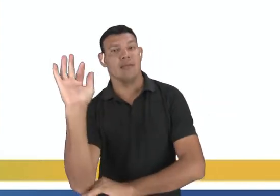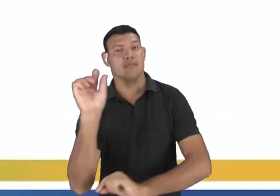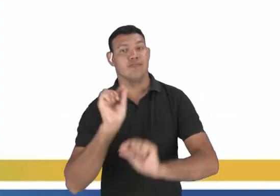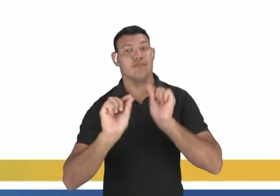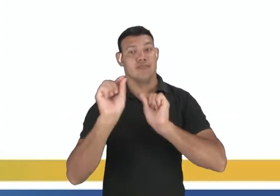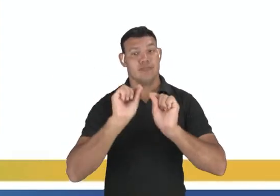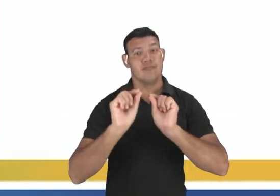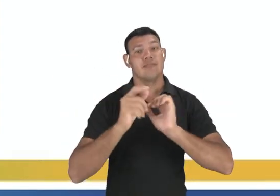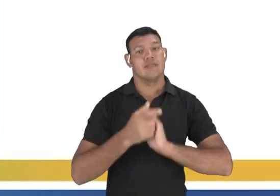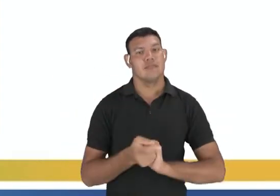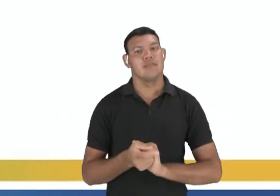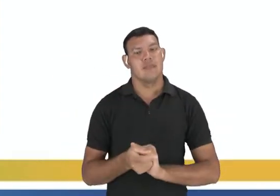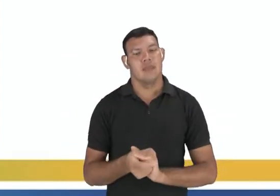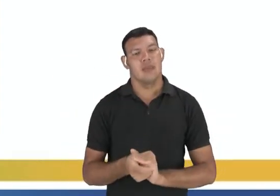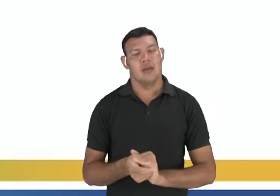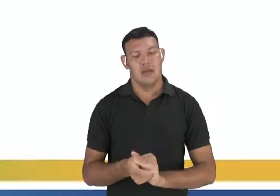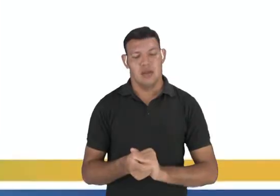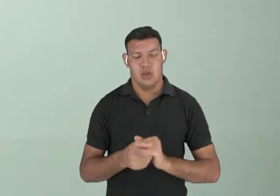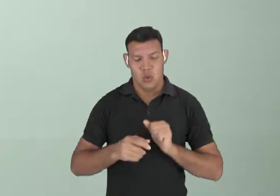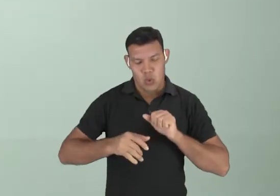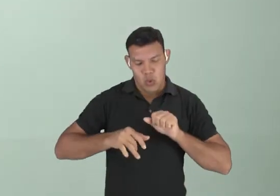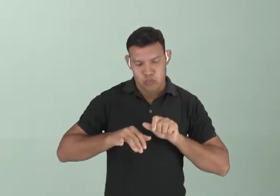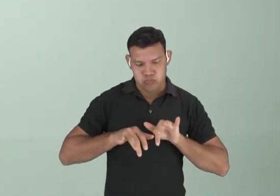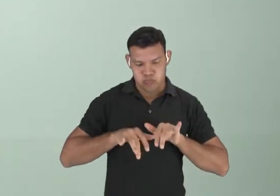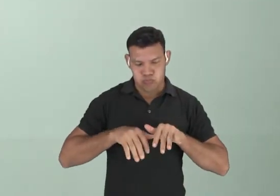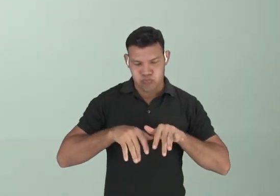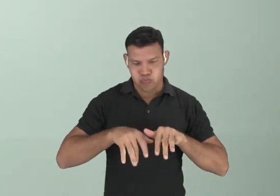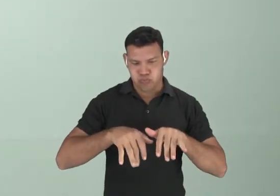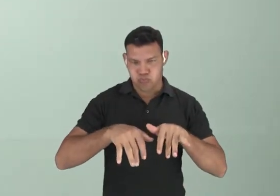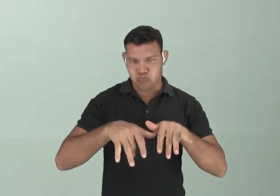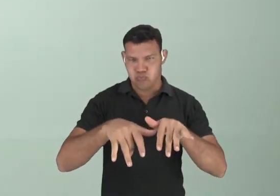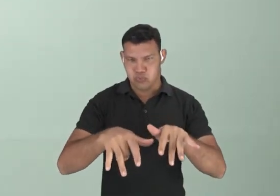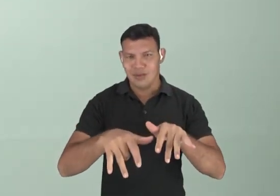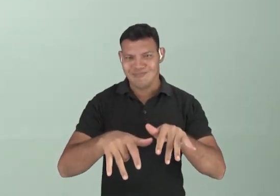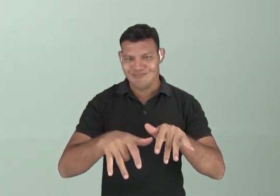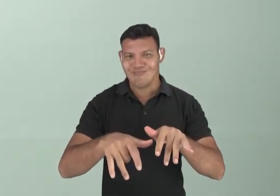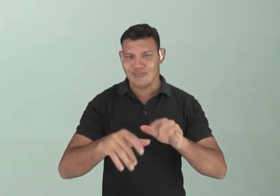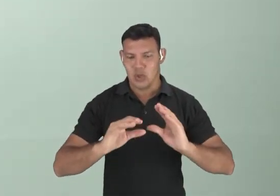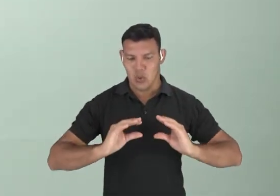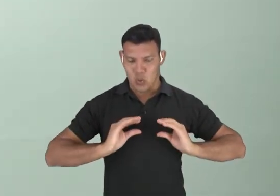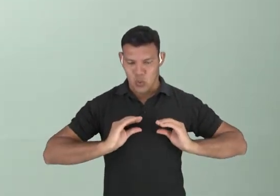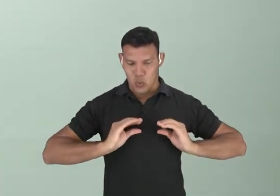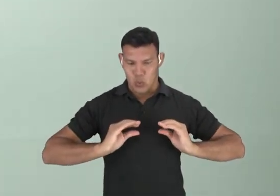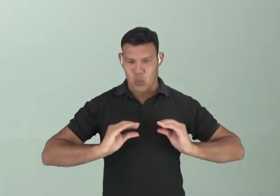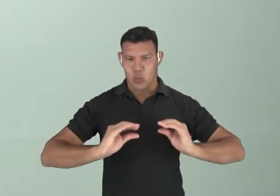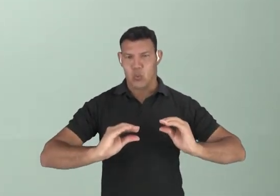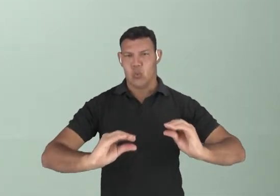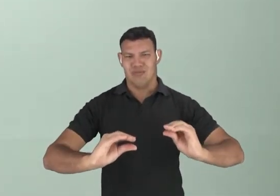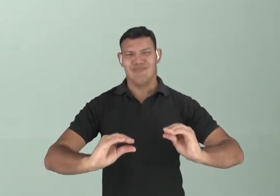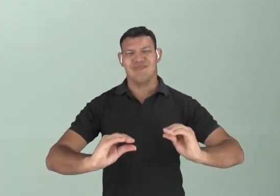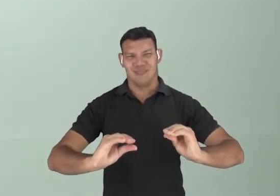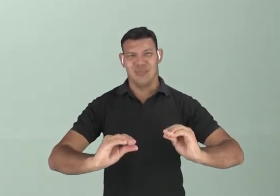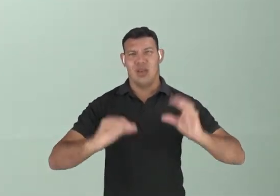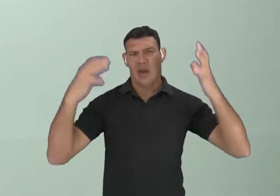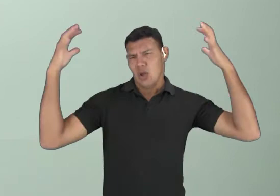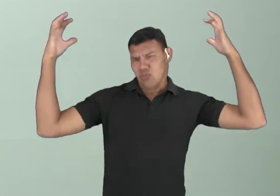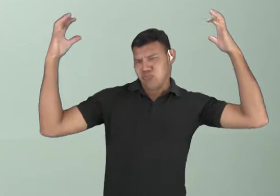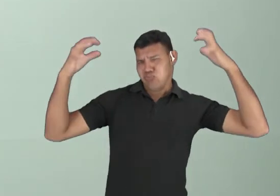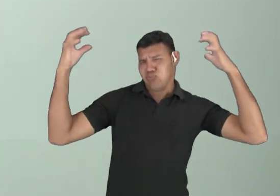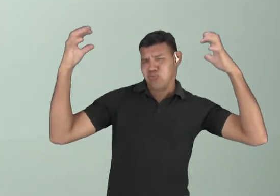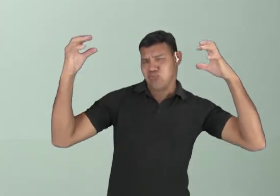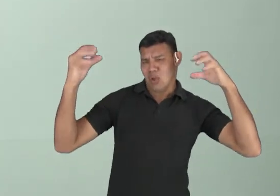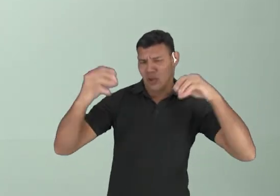tentar pavimentar trechos, porque em função de região muito chuvosa e com solo muito